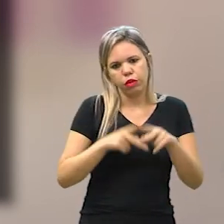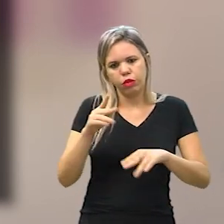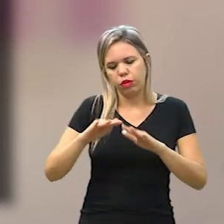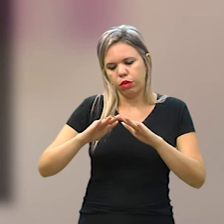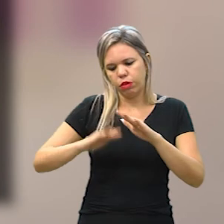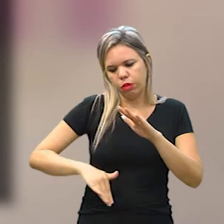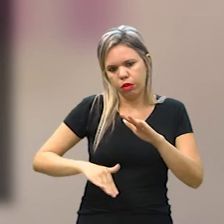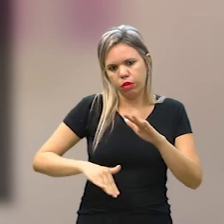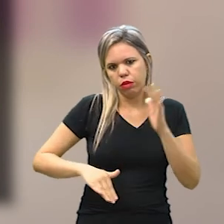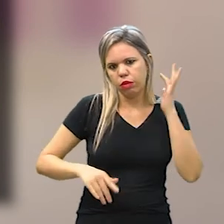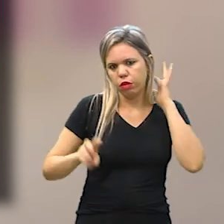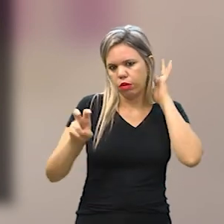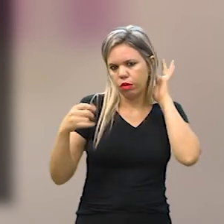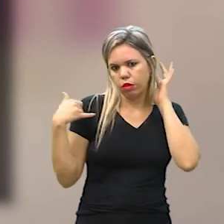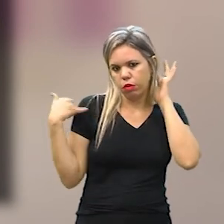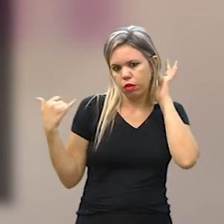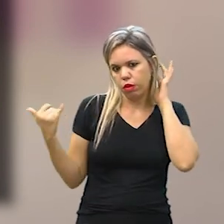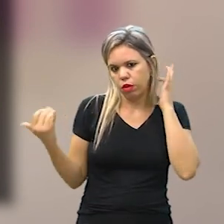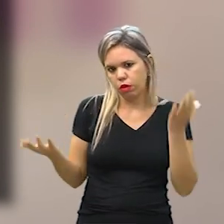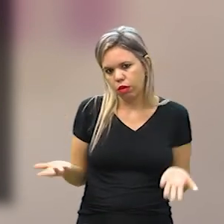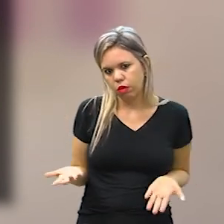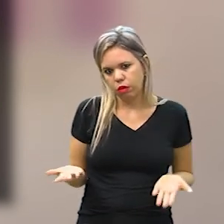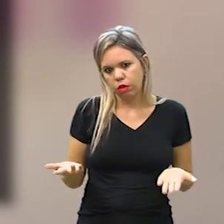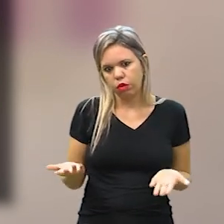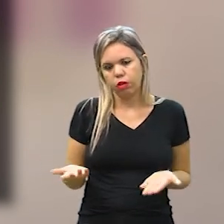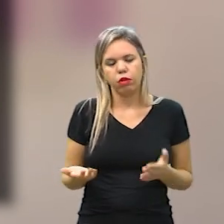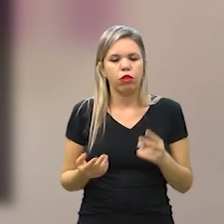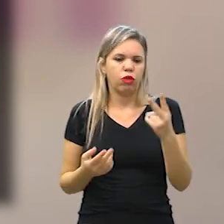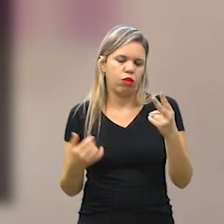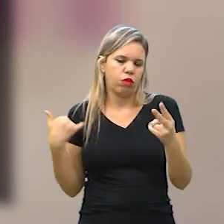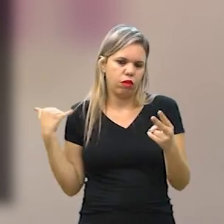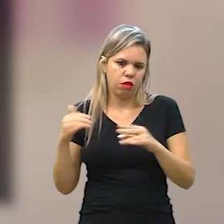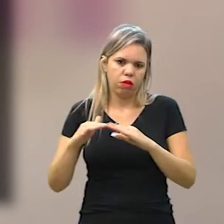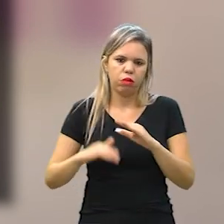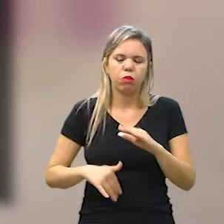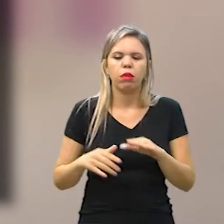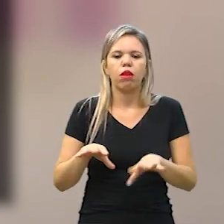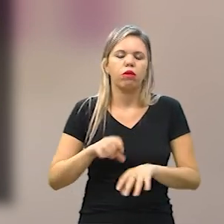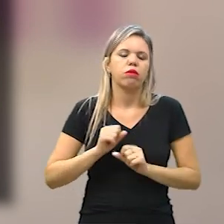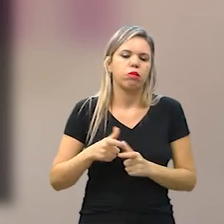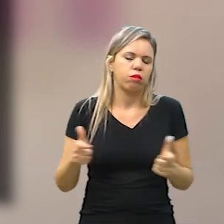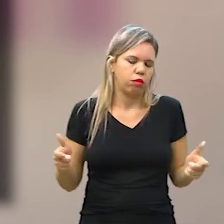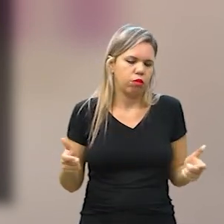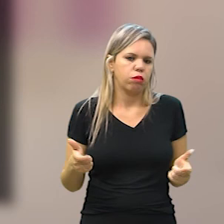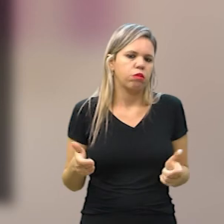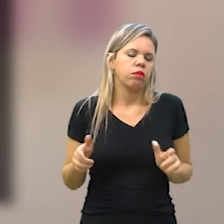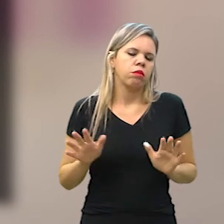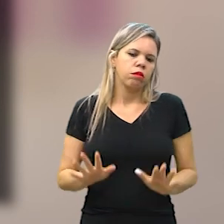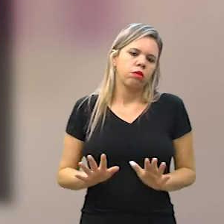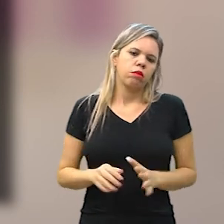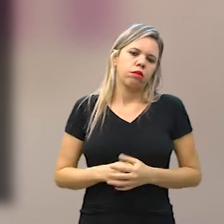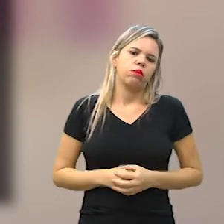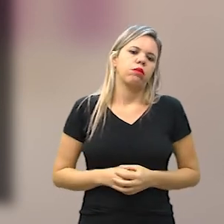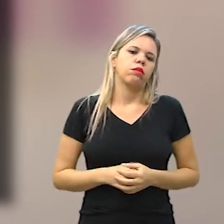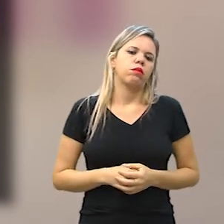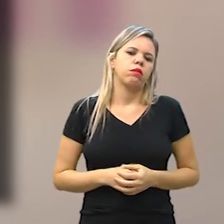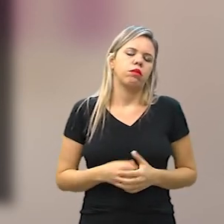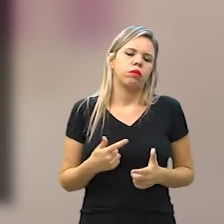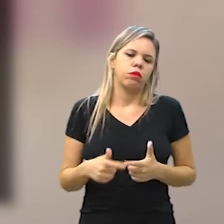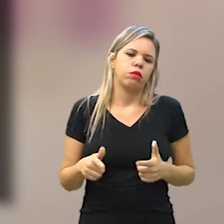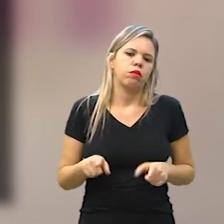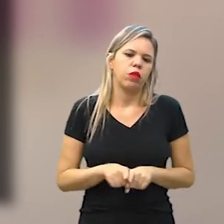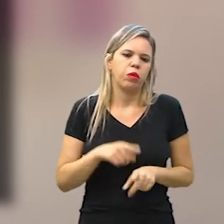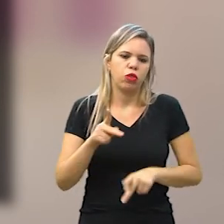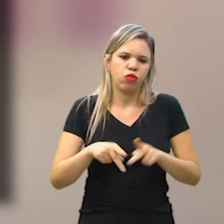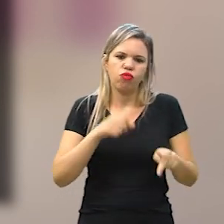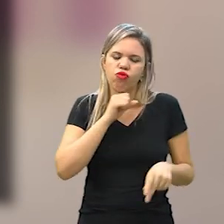principalmente abaixo dos 5 anos e principalmente abaixo de 2 anos é a faixa etária mais acometida, mas ela acomete